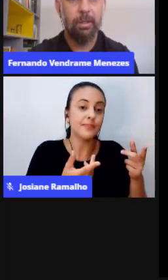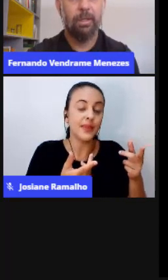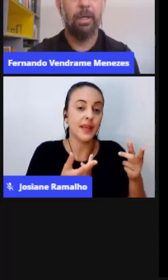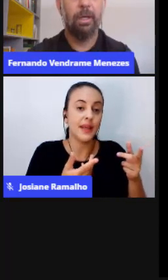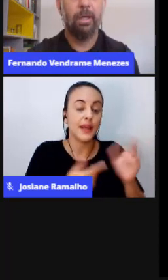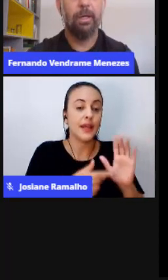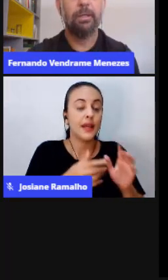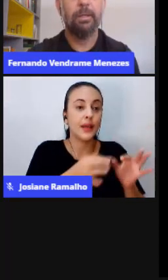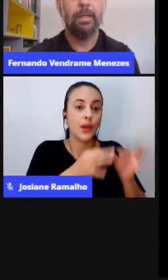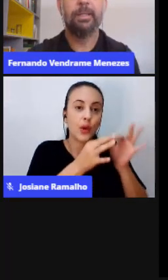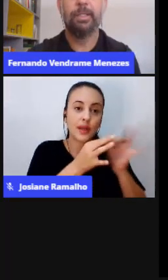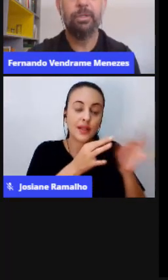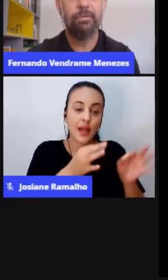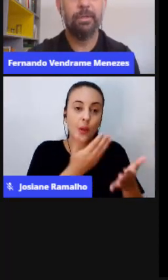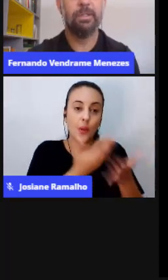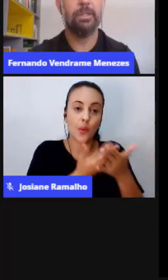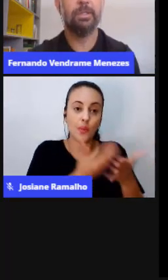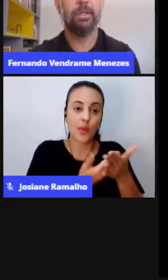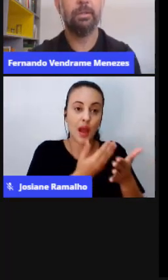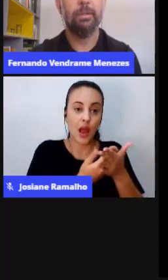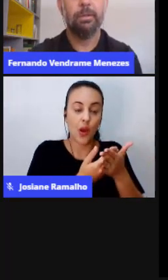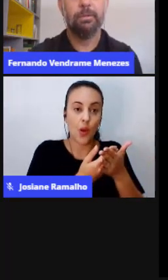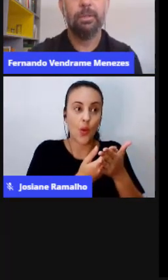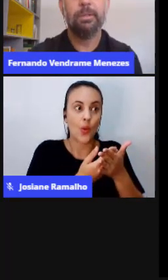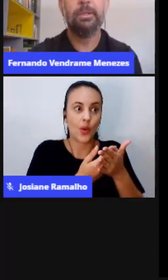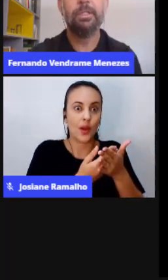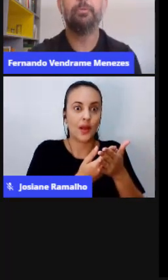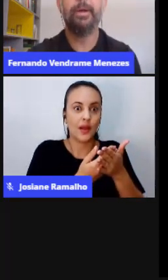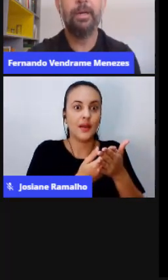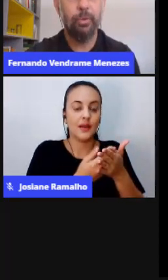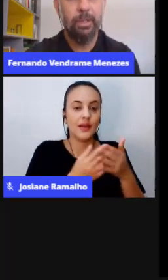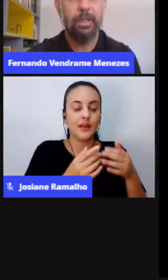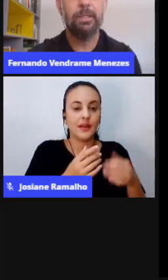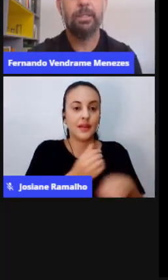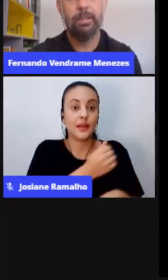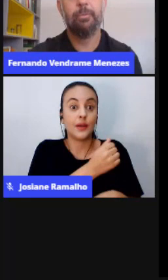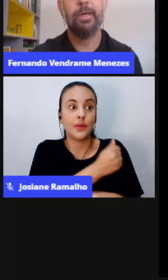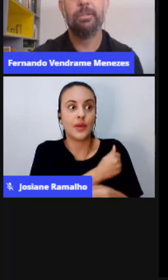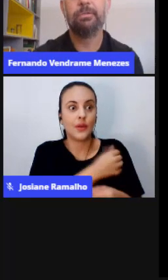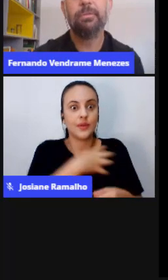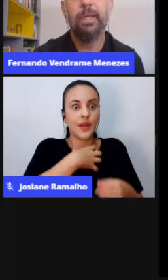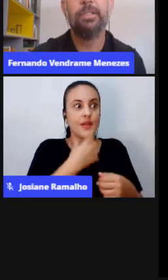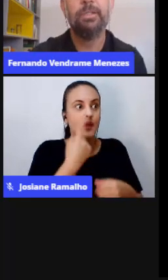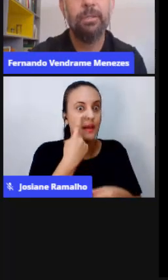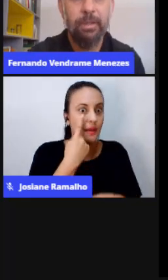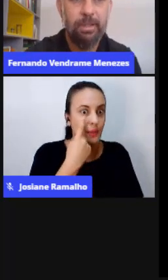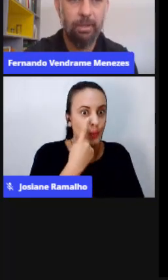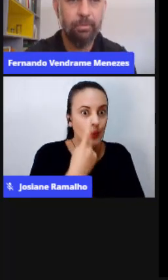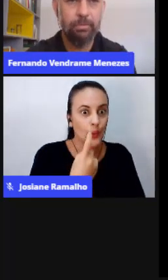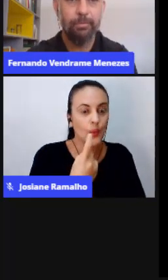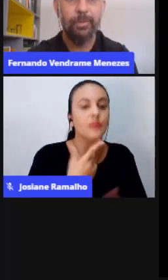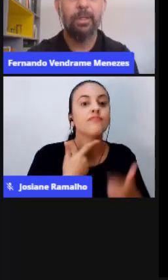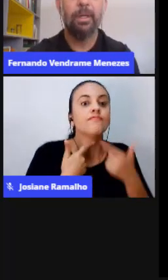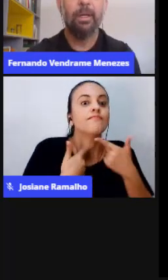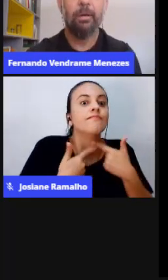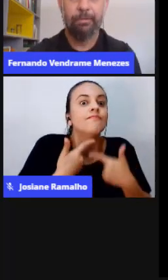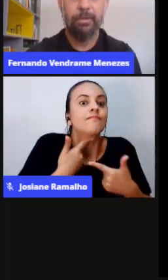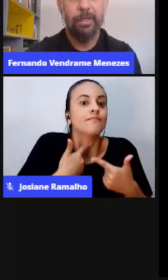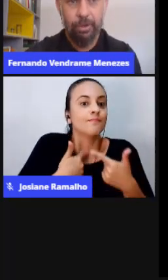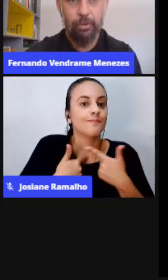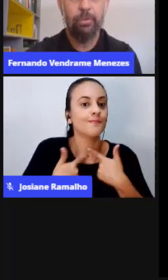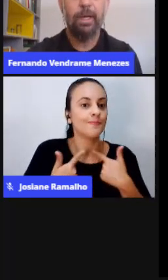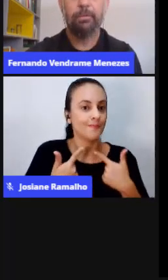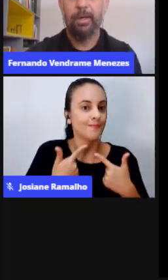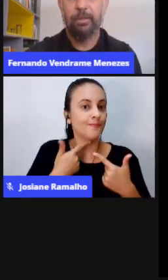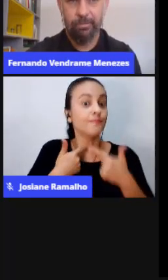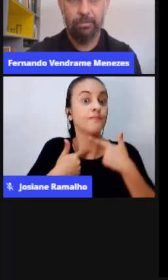seja atrativa, que desperte o interesse, que desperte a vontade desse aluno, a